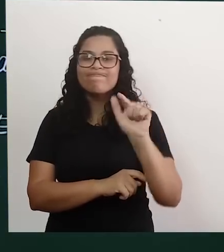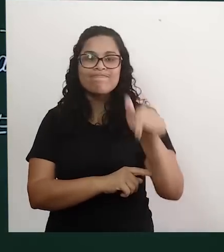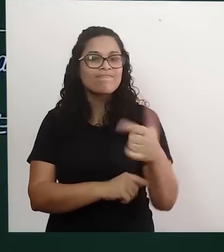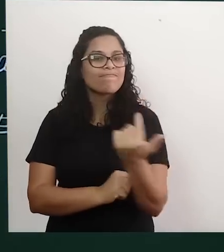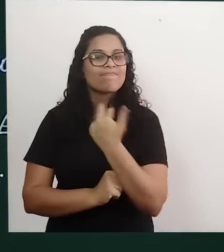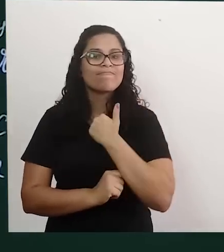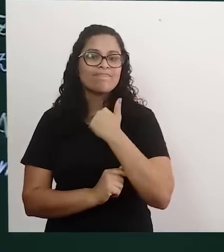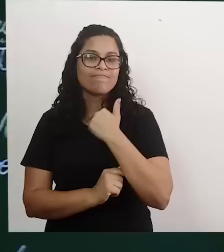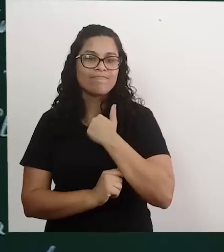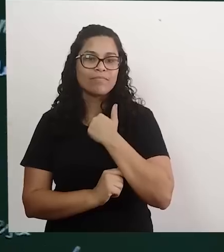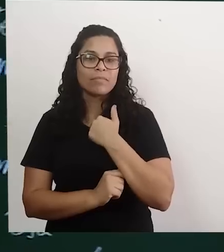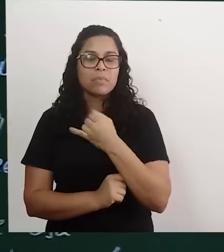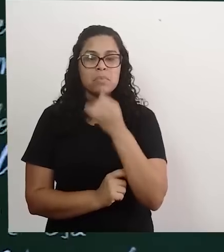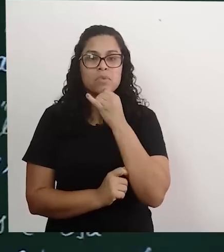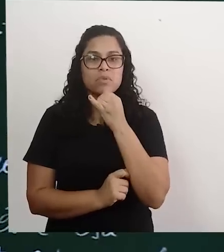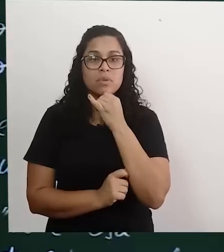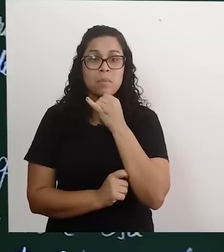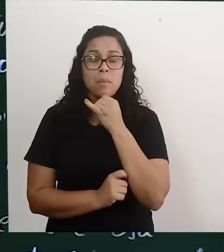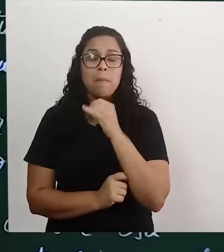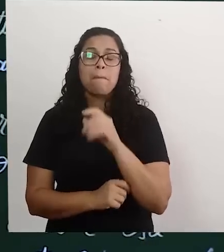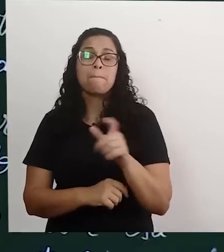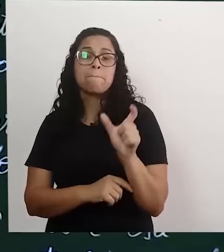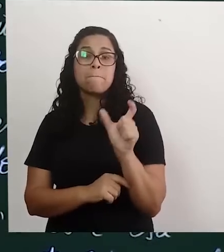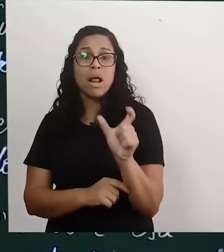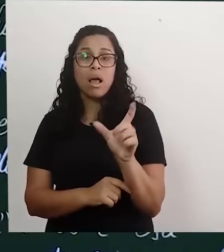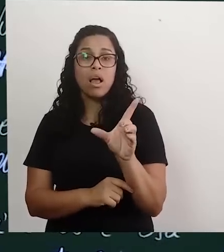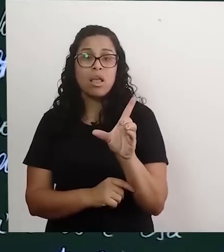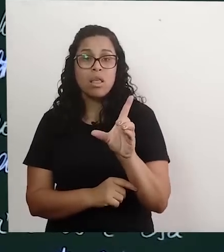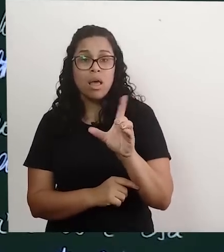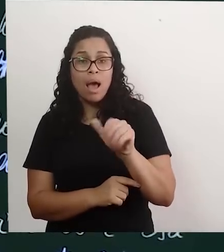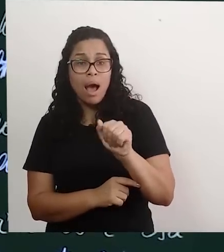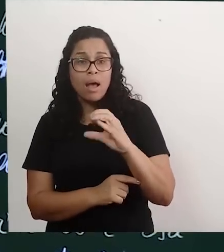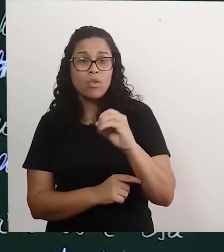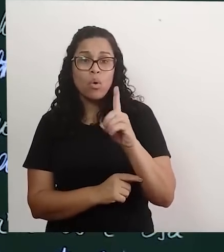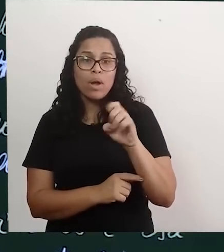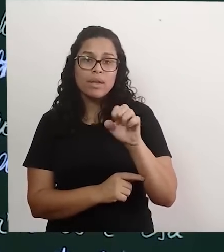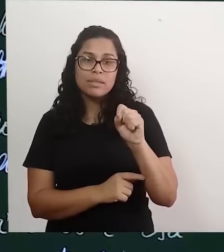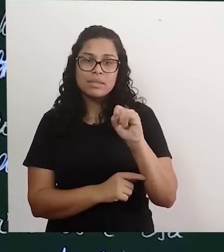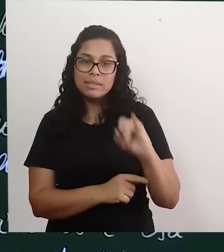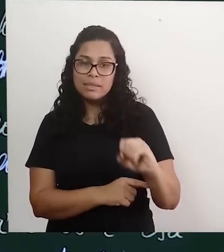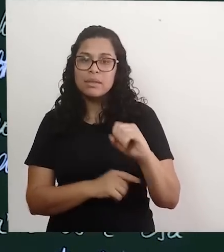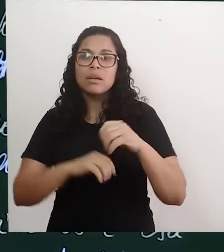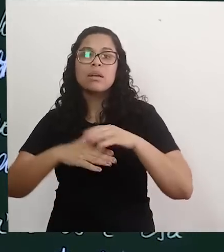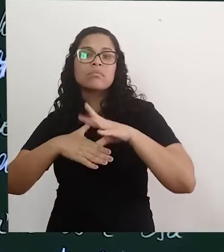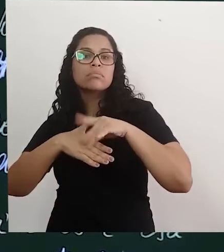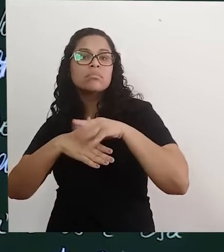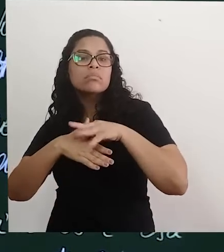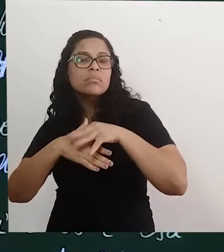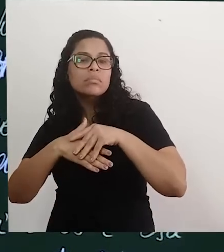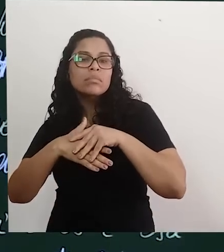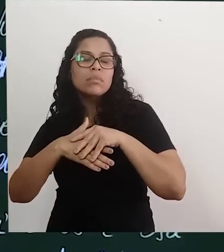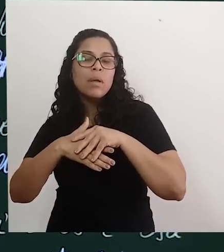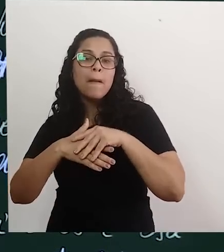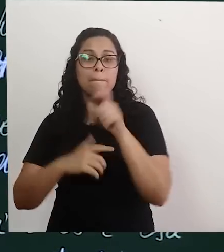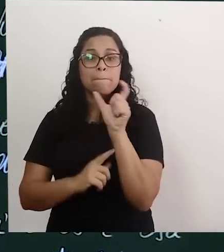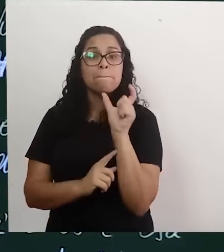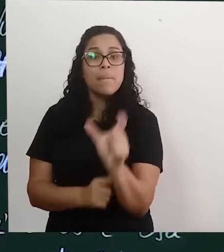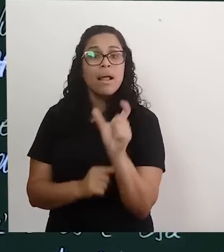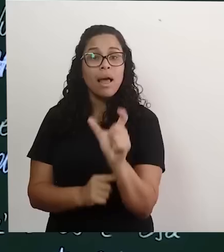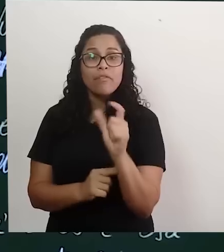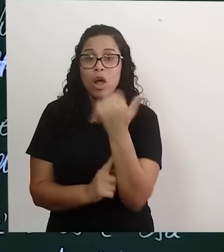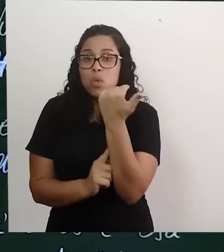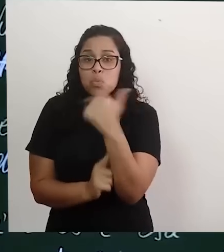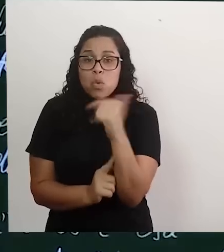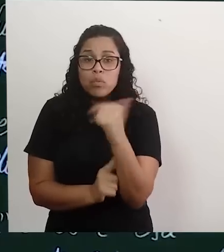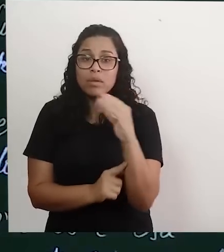exemplo, eu tenho o verbo adoecer, a variação do verbo adoecer, adoeci, eu adoeci. O C que eu coloco aqui não pode vir com a